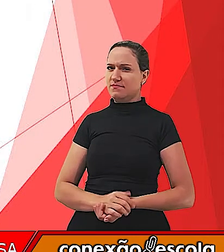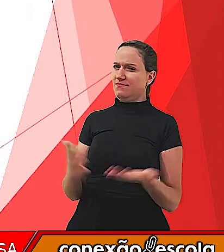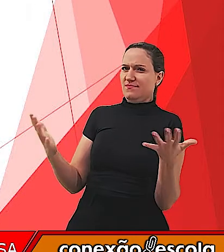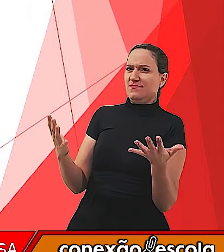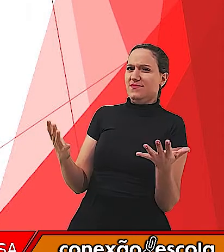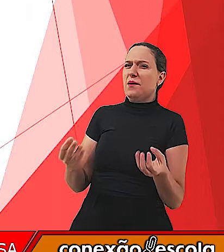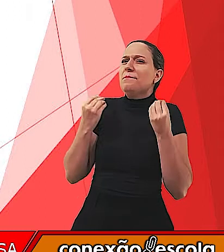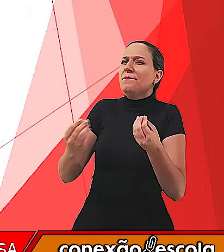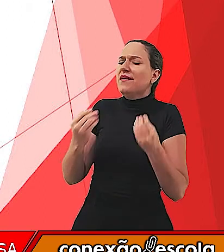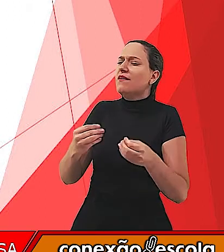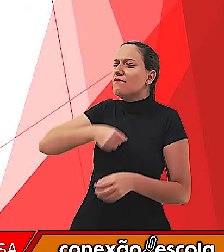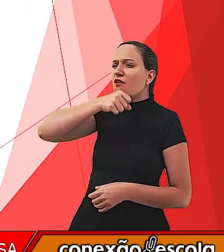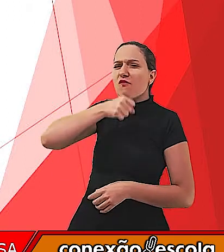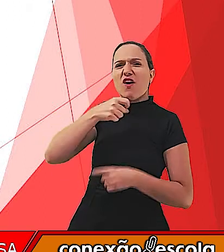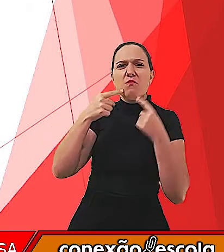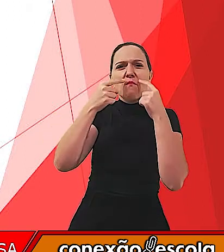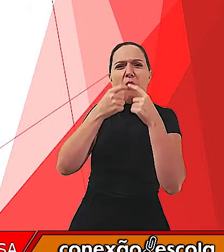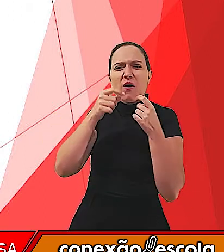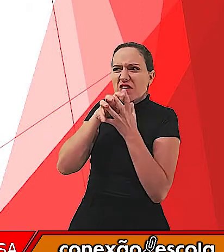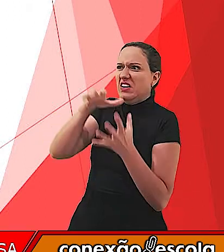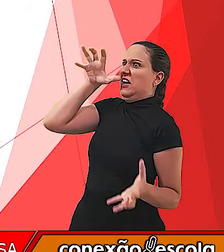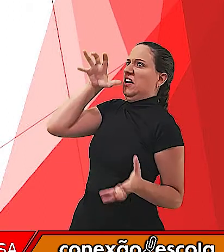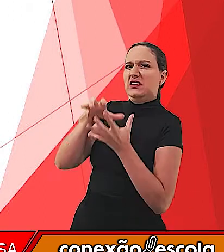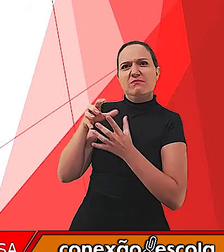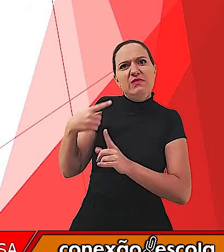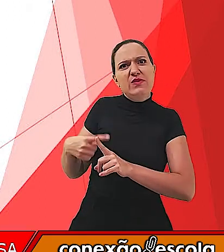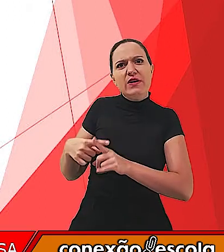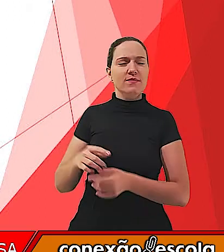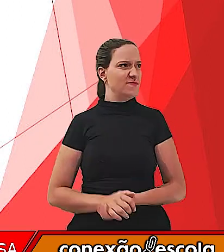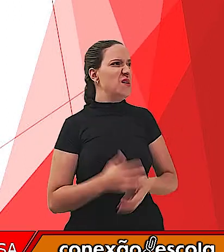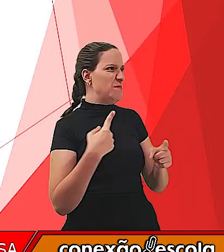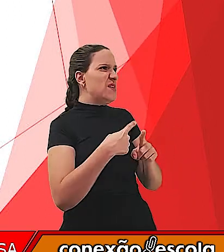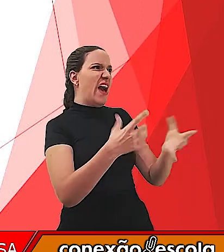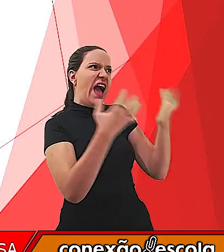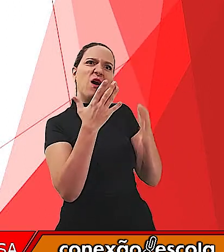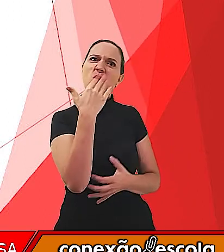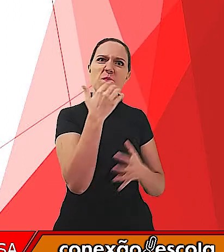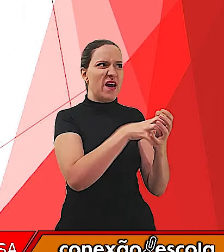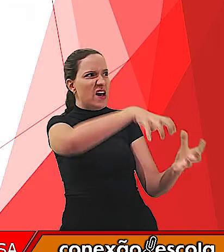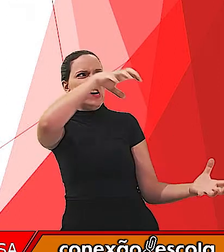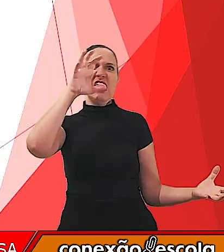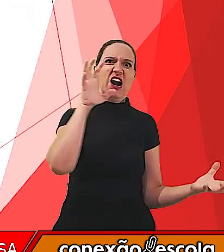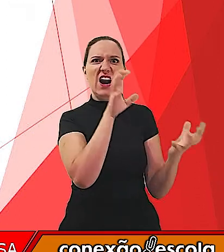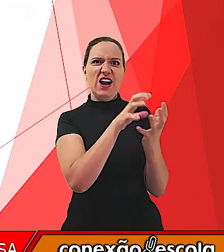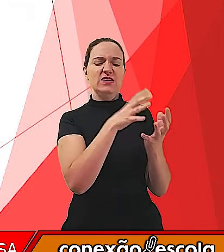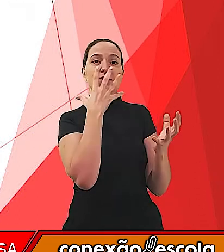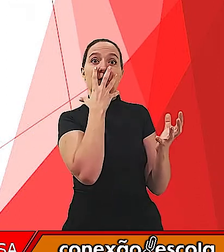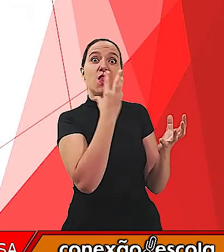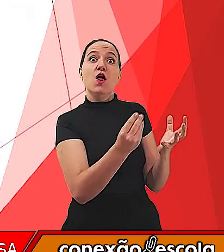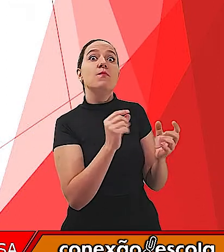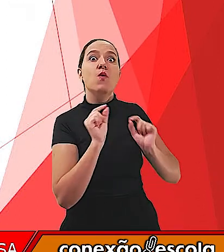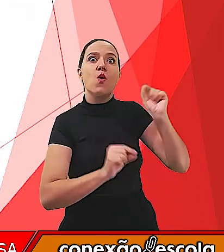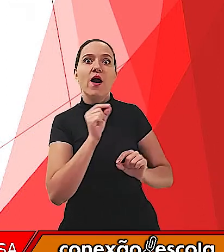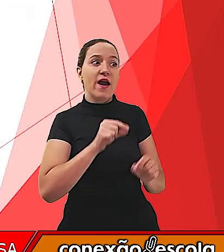"Credo, vovó, por que a senhora está com essa boca tão grande?" "É para te comer," respondeu o lobo.